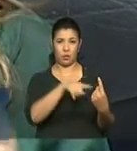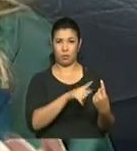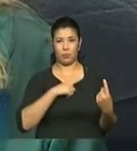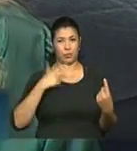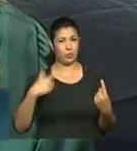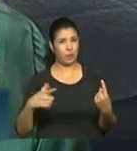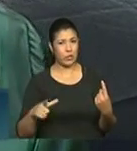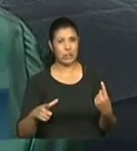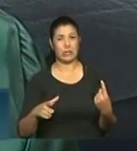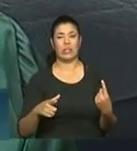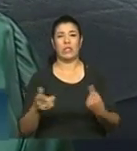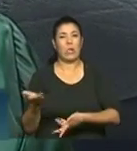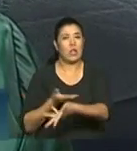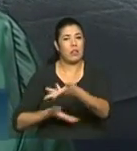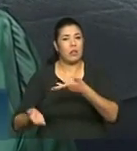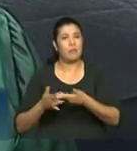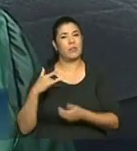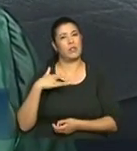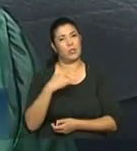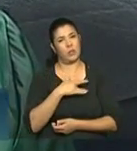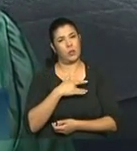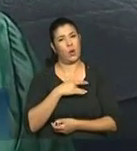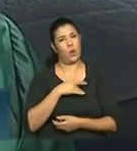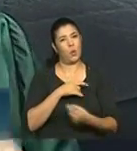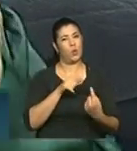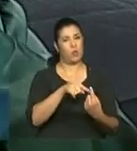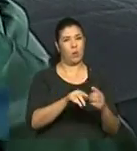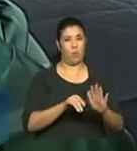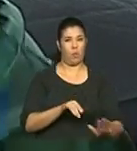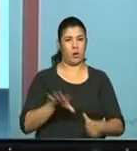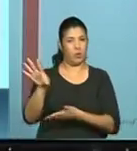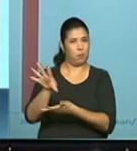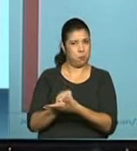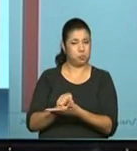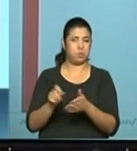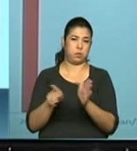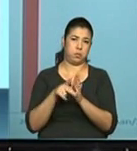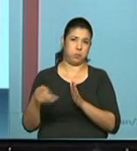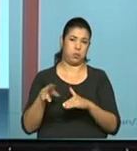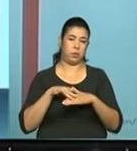tratados transmitindo a doença para a criança. Próximo, por favor.